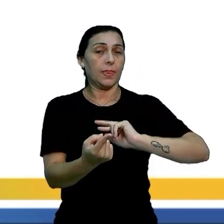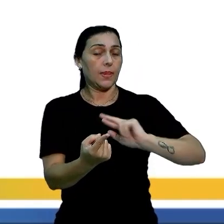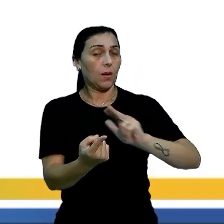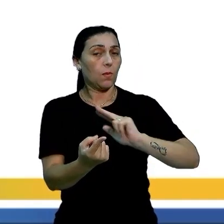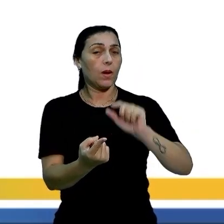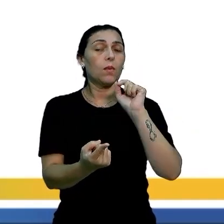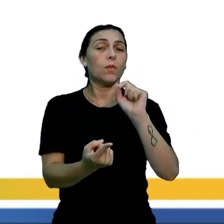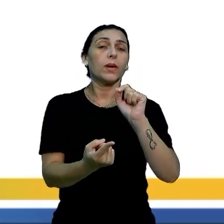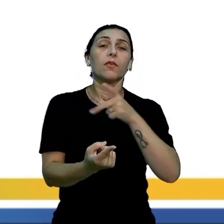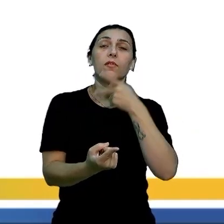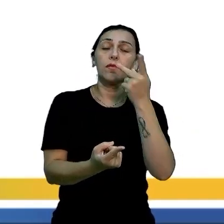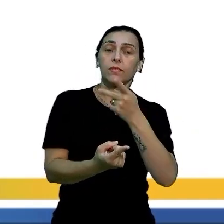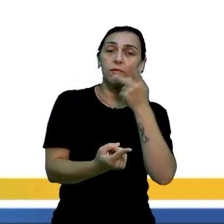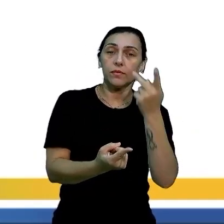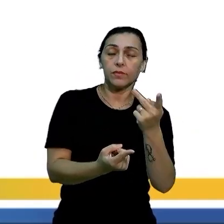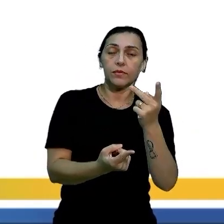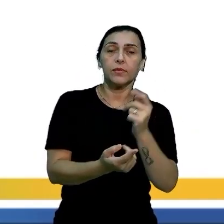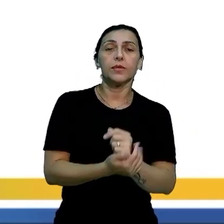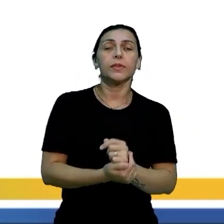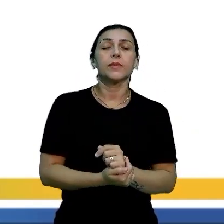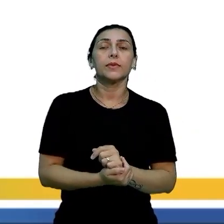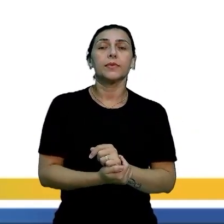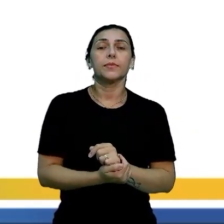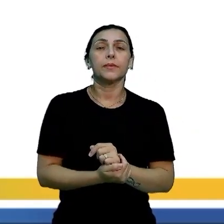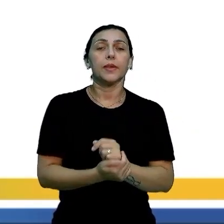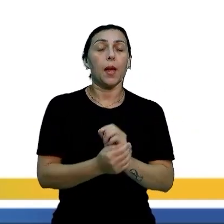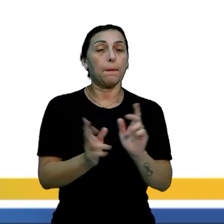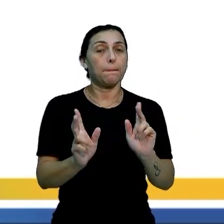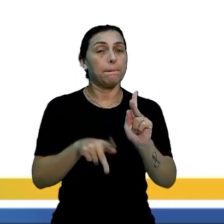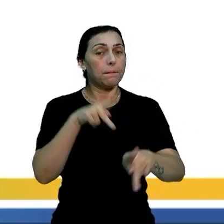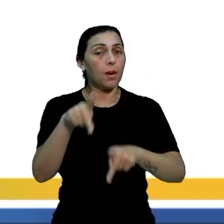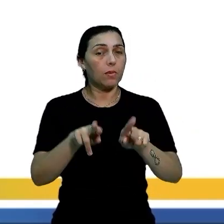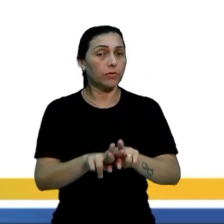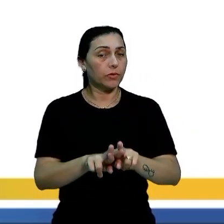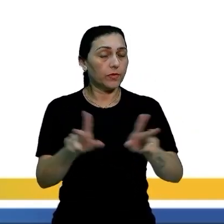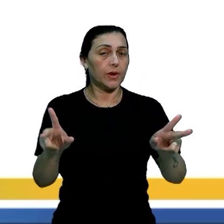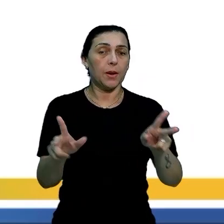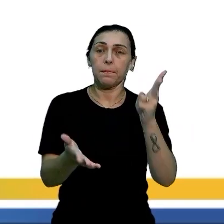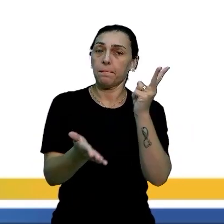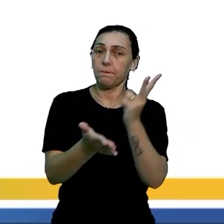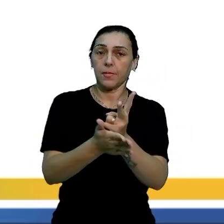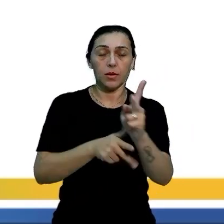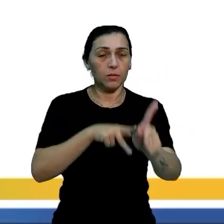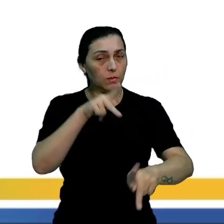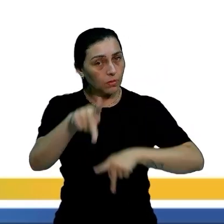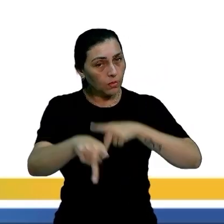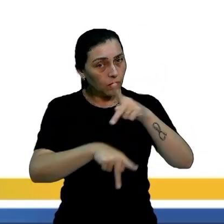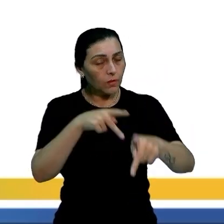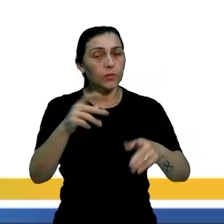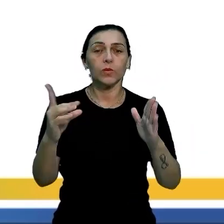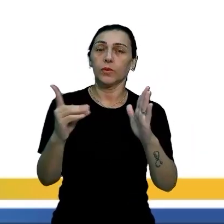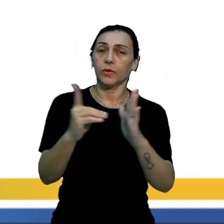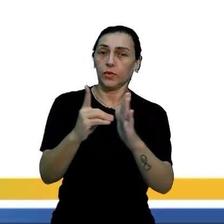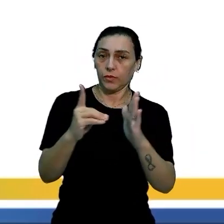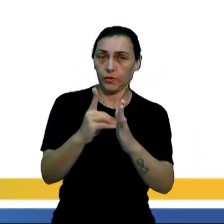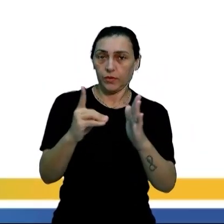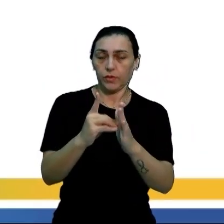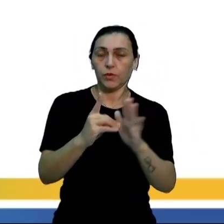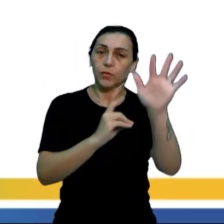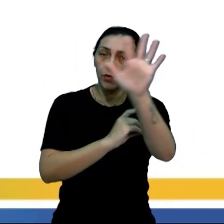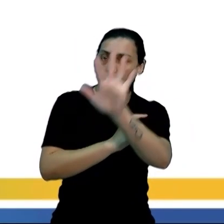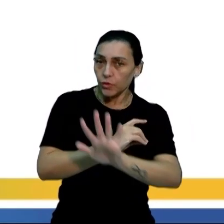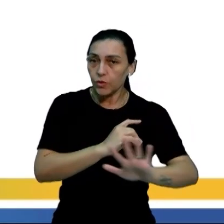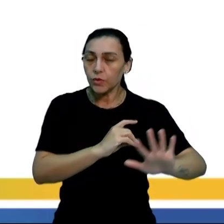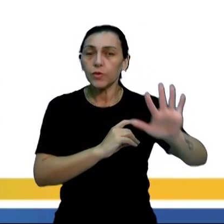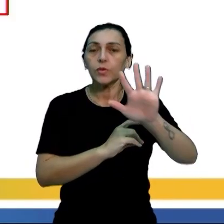dizer e afirmar que são povos diferentes. Trata-se desse mesmo processo, dos indígenas em si, do processo